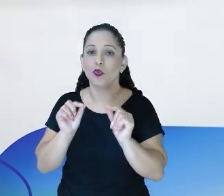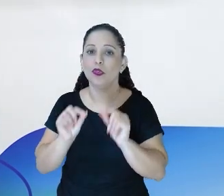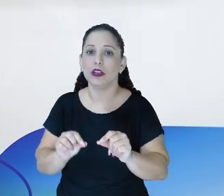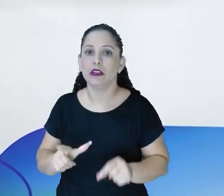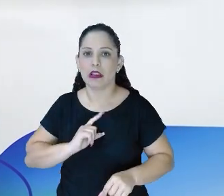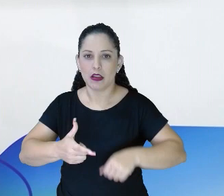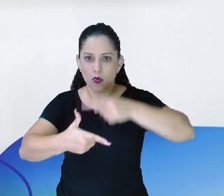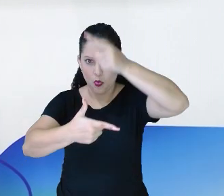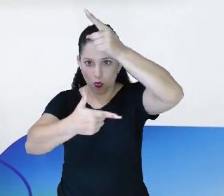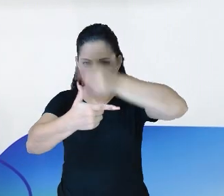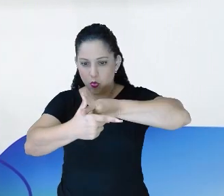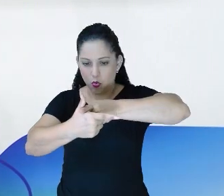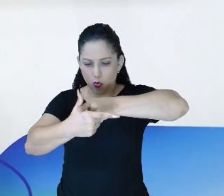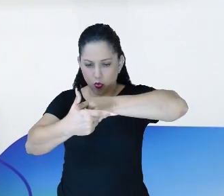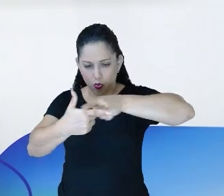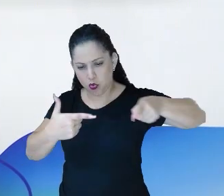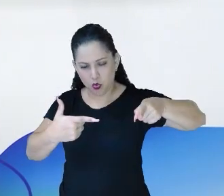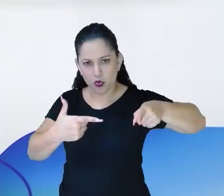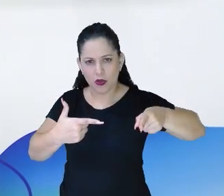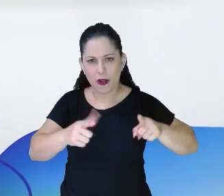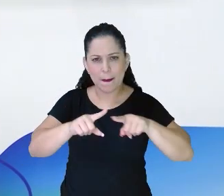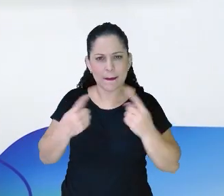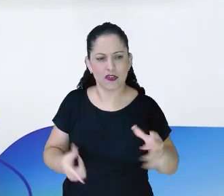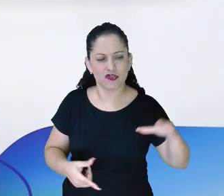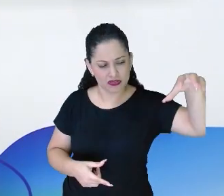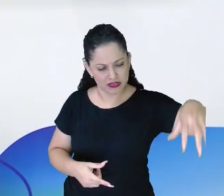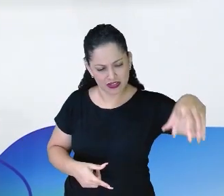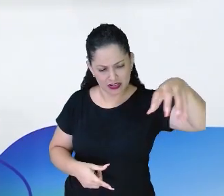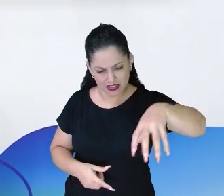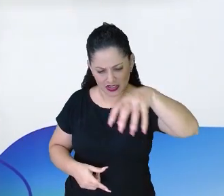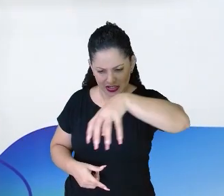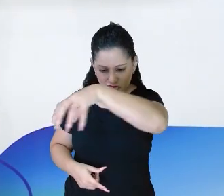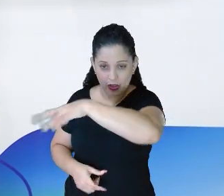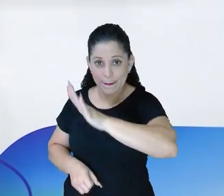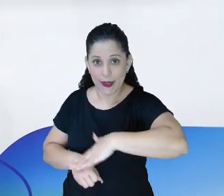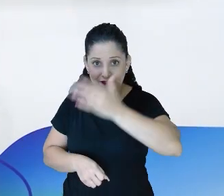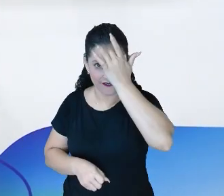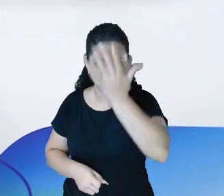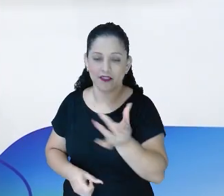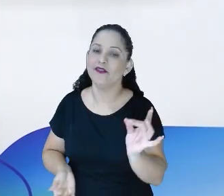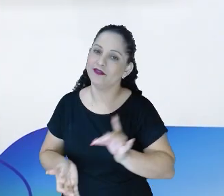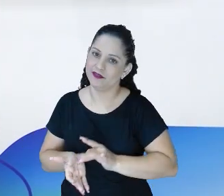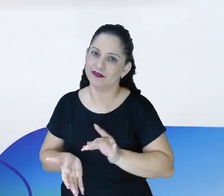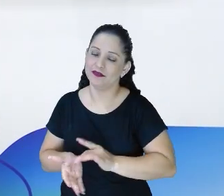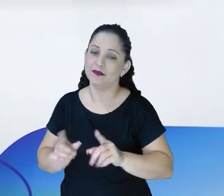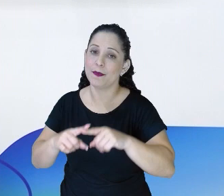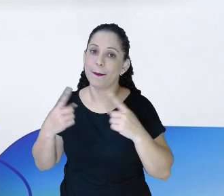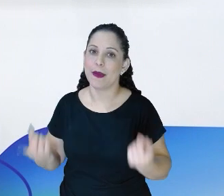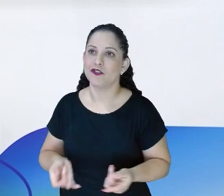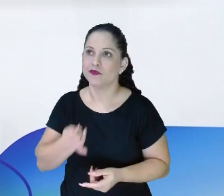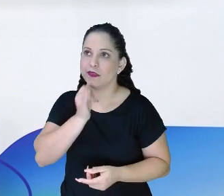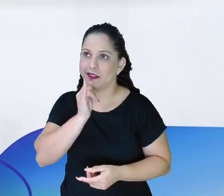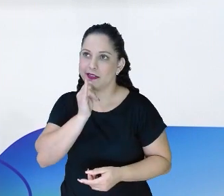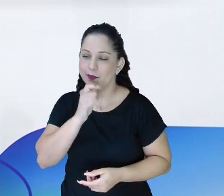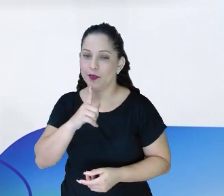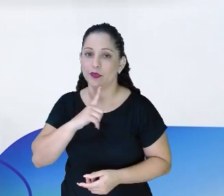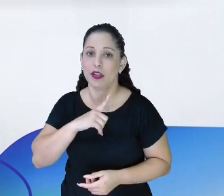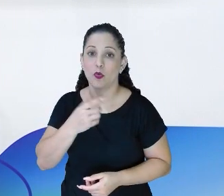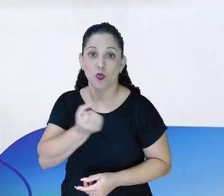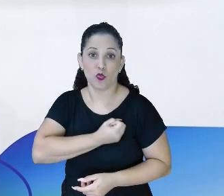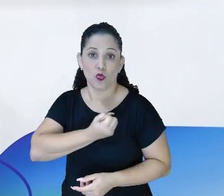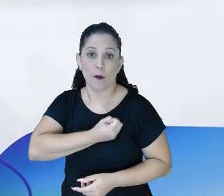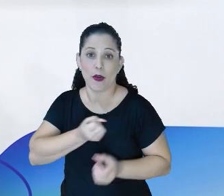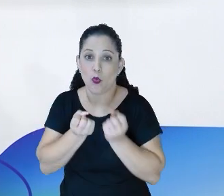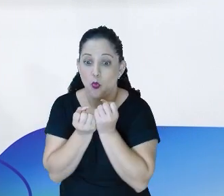chave. Professora, mas pela cesta não fica mais fácil? Fica mais fácil. Mas, se a gente tivesse um